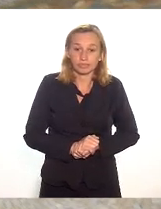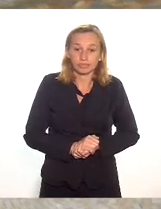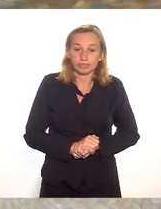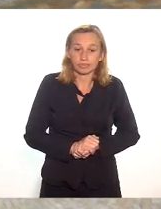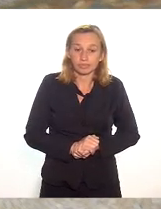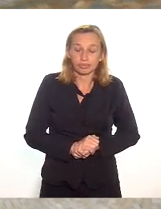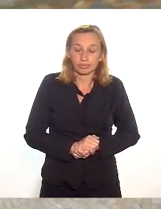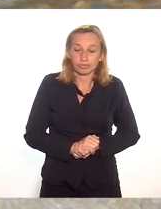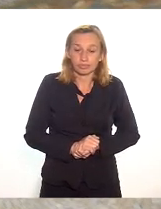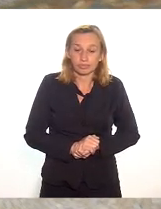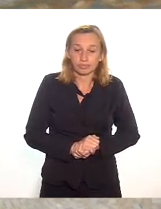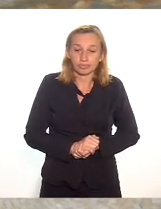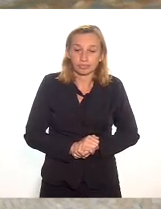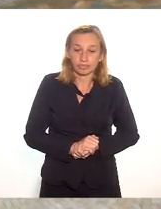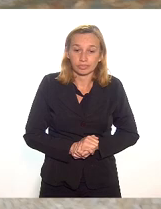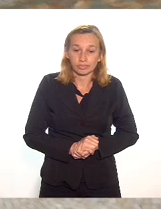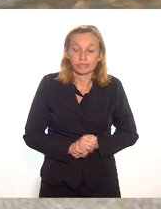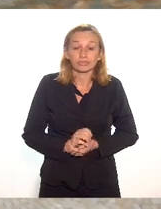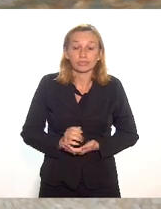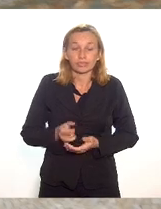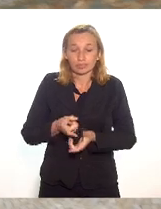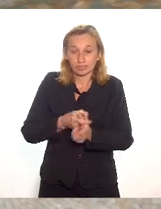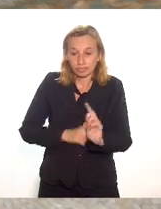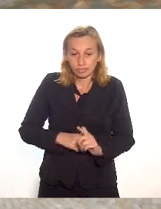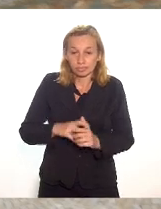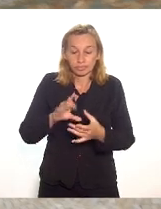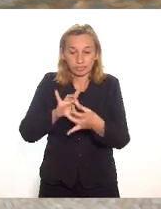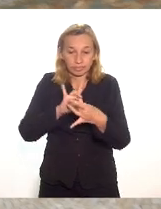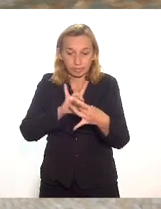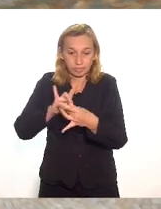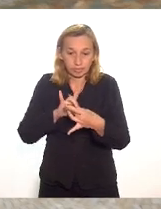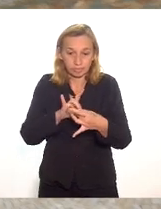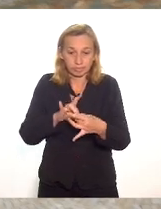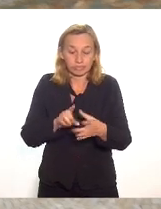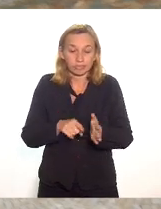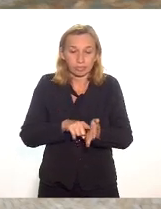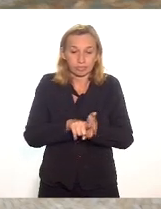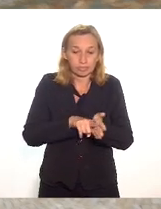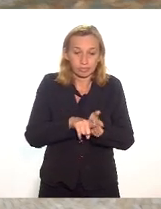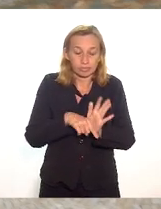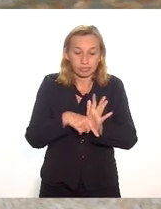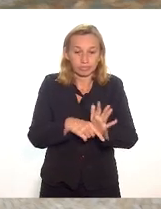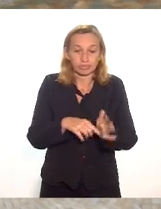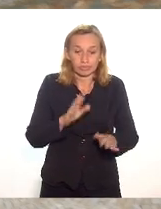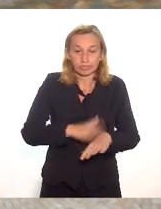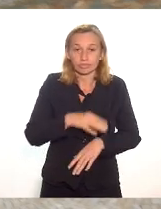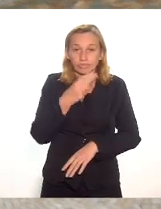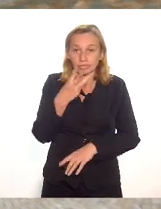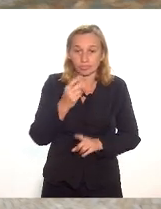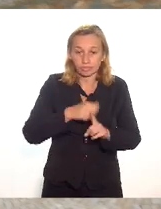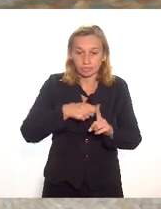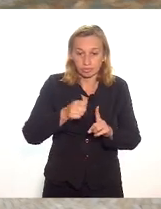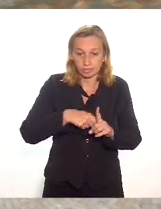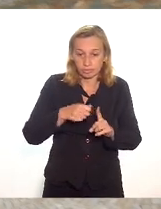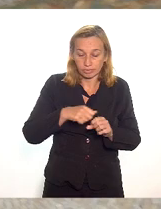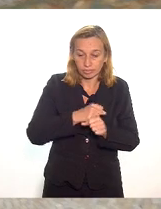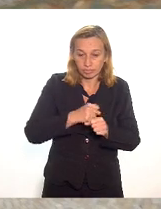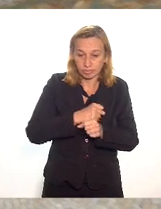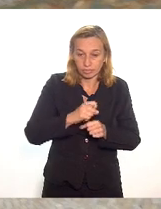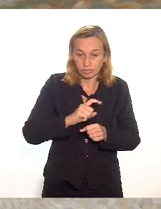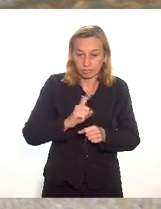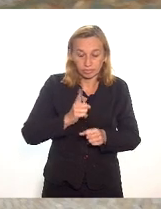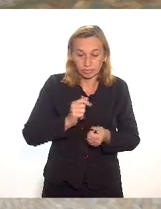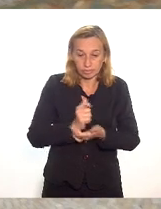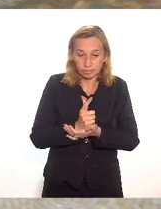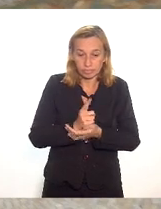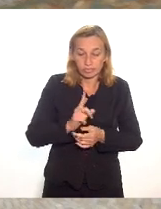que o estado deve à União e que o regime prorrogava por mais 3 anos para que não fosse pago,